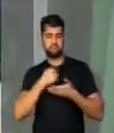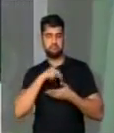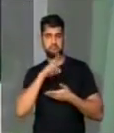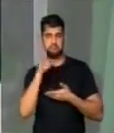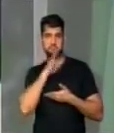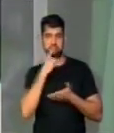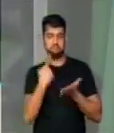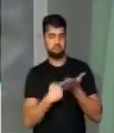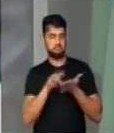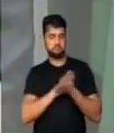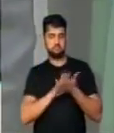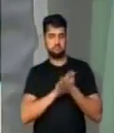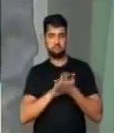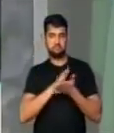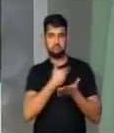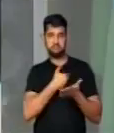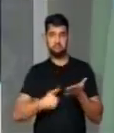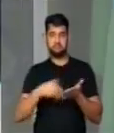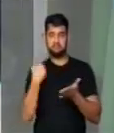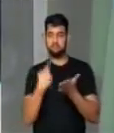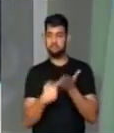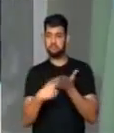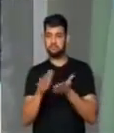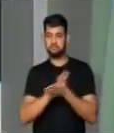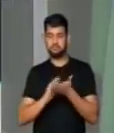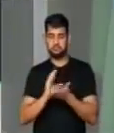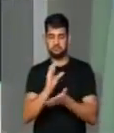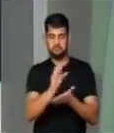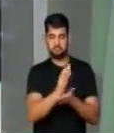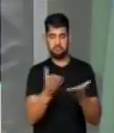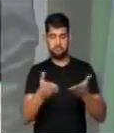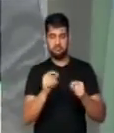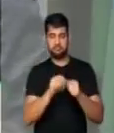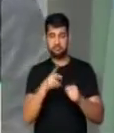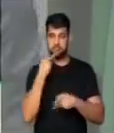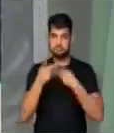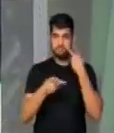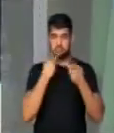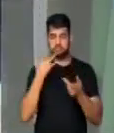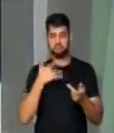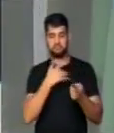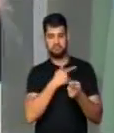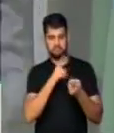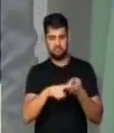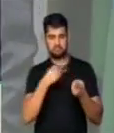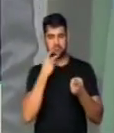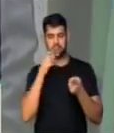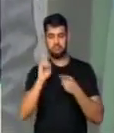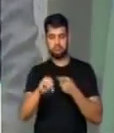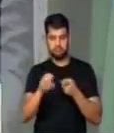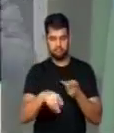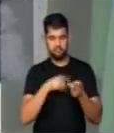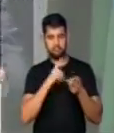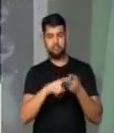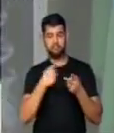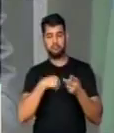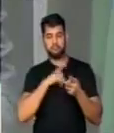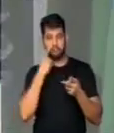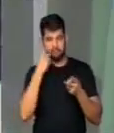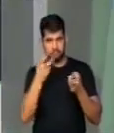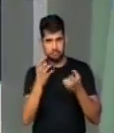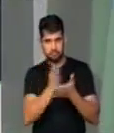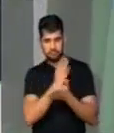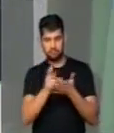teve compromisso com o país, não teve compromisso em investimentos que hoje falam em saúde, em educação. E o que nós